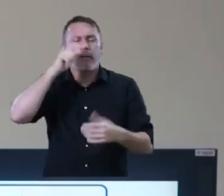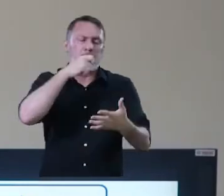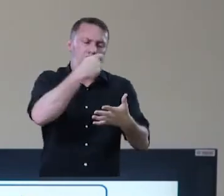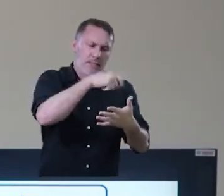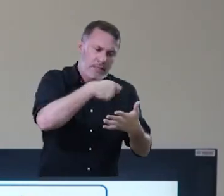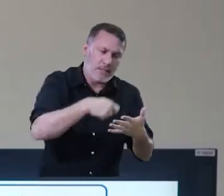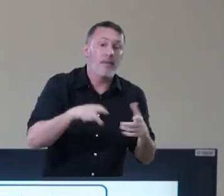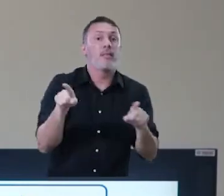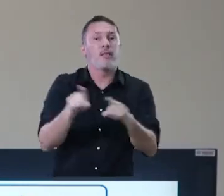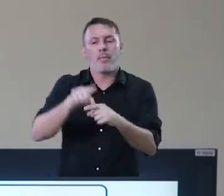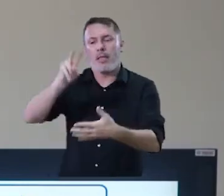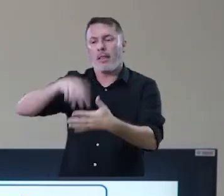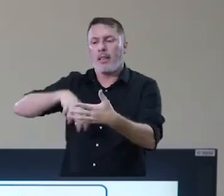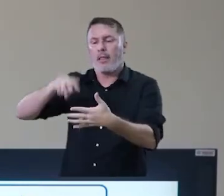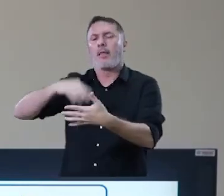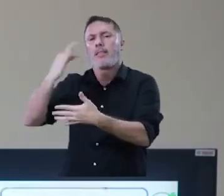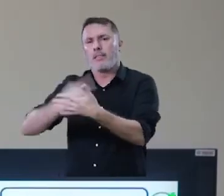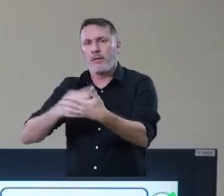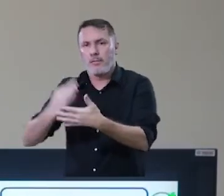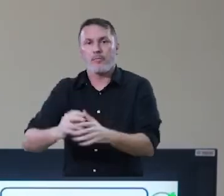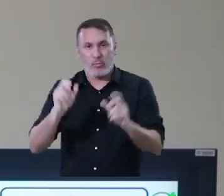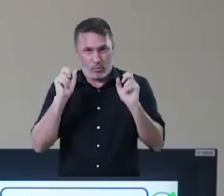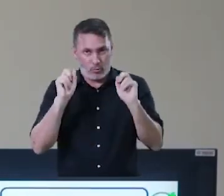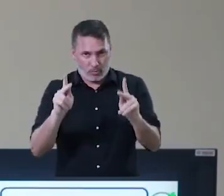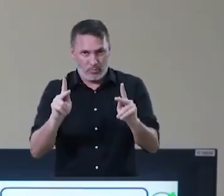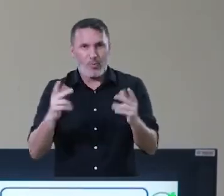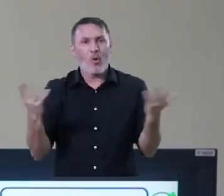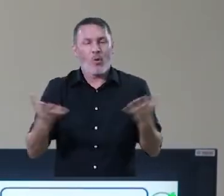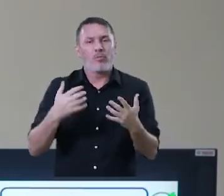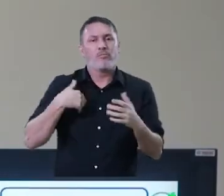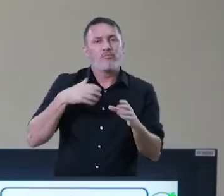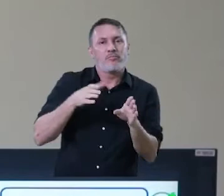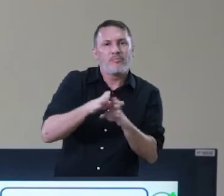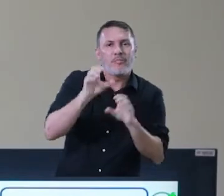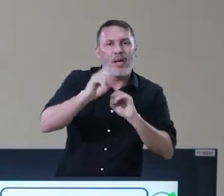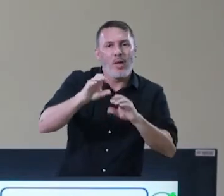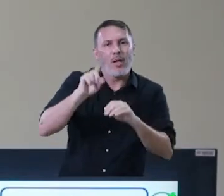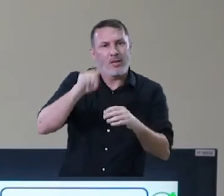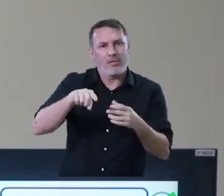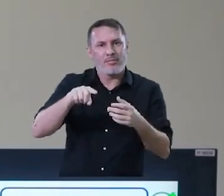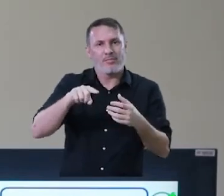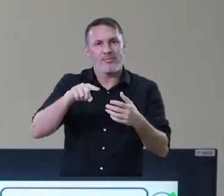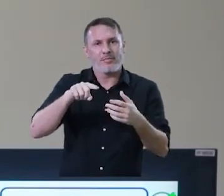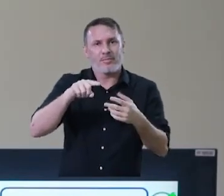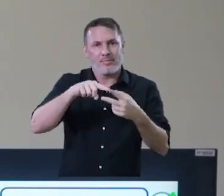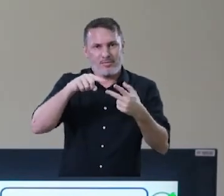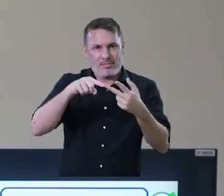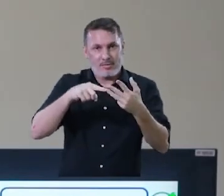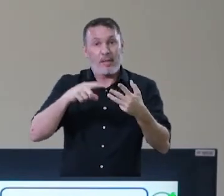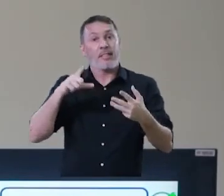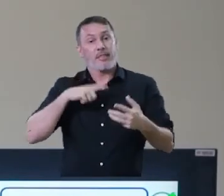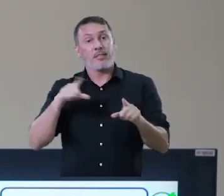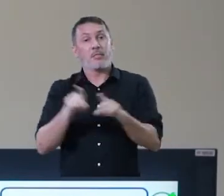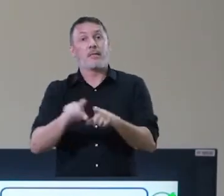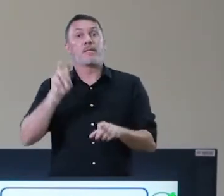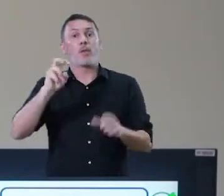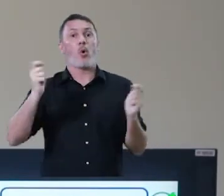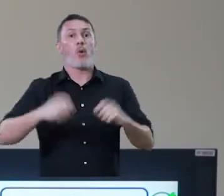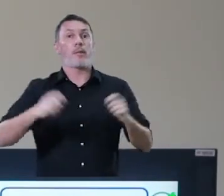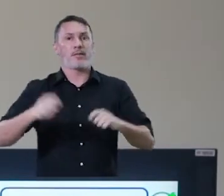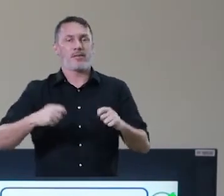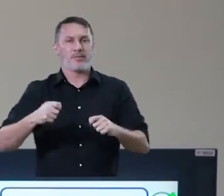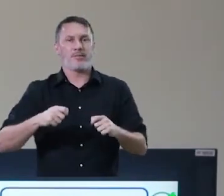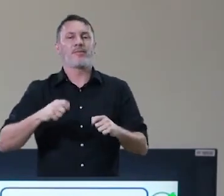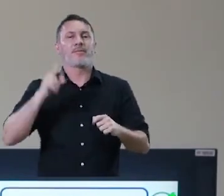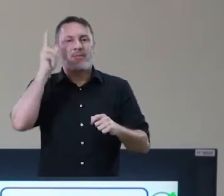escrever e também a ler textos, ok? Então, nós trabalhamos sobre isso aí e trabalhamos as 5 competências. O